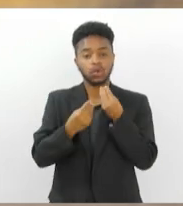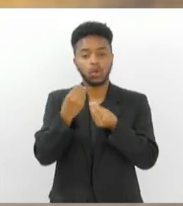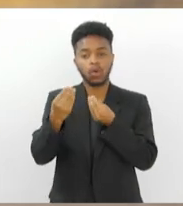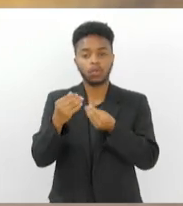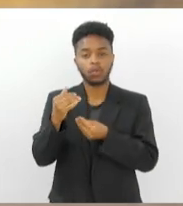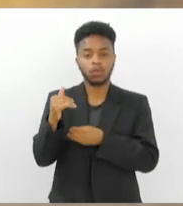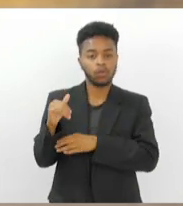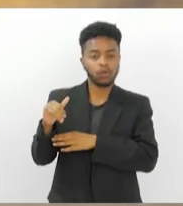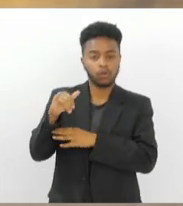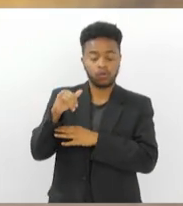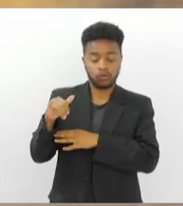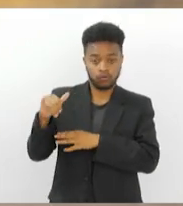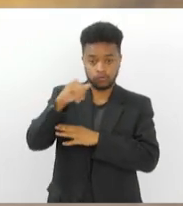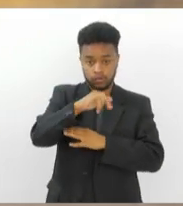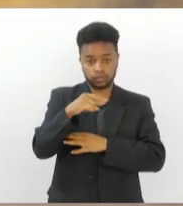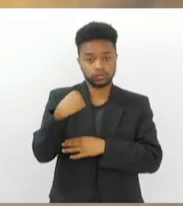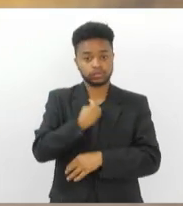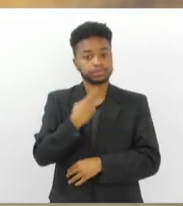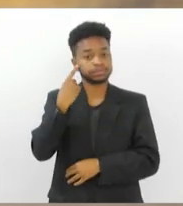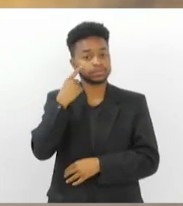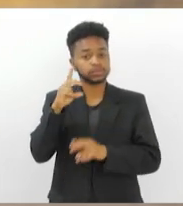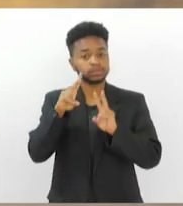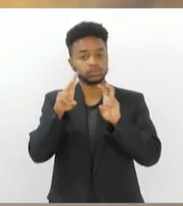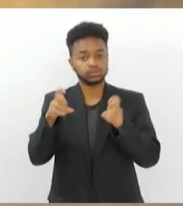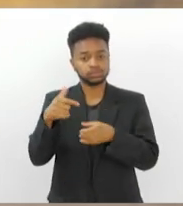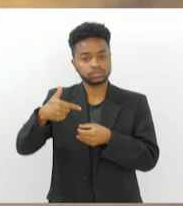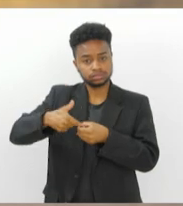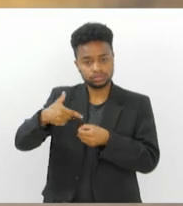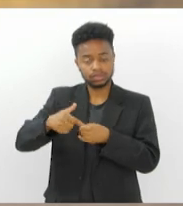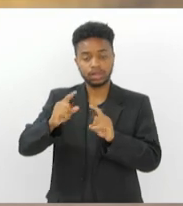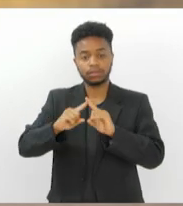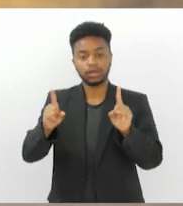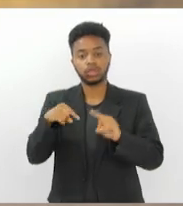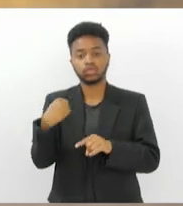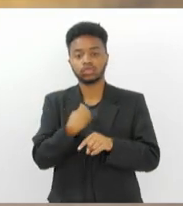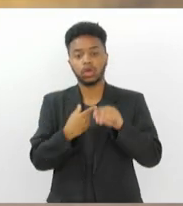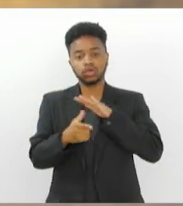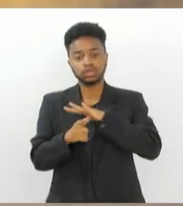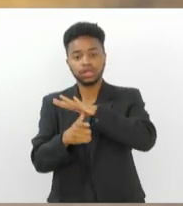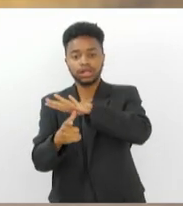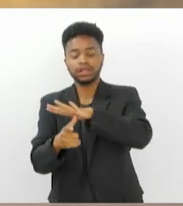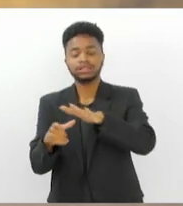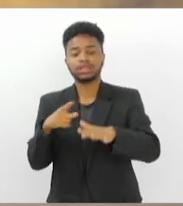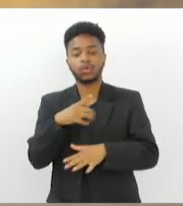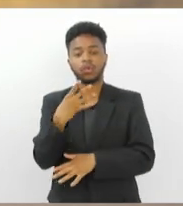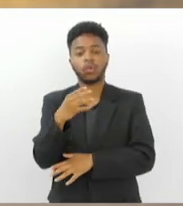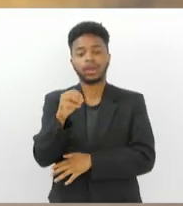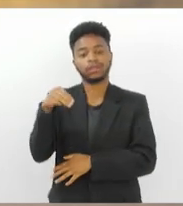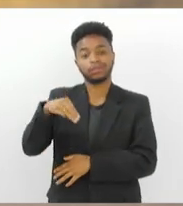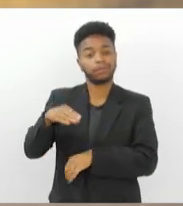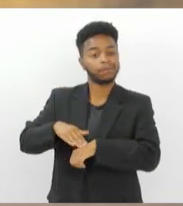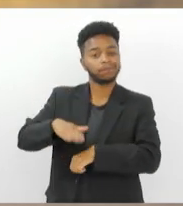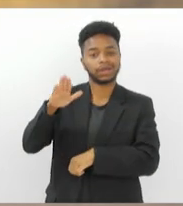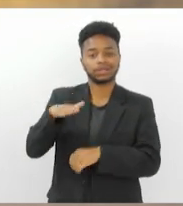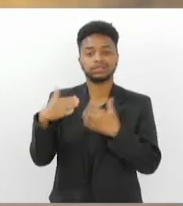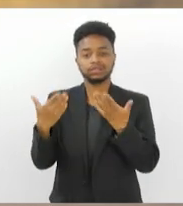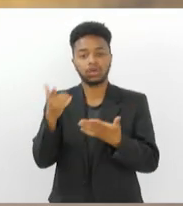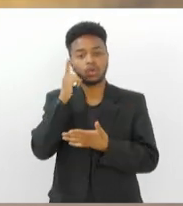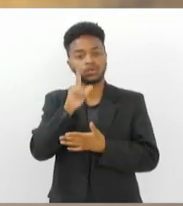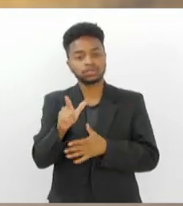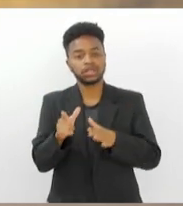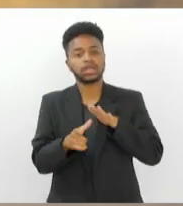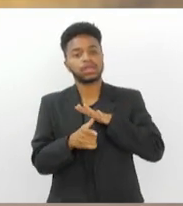combustível a na no caso na nossa aeronave no saúde 01 a gente ganha mais de 40 minutos ou seja isso possibilita a gente voar